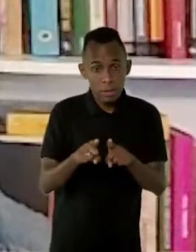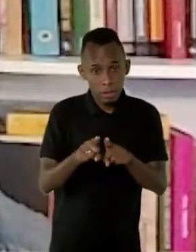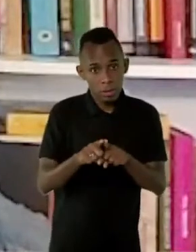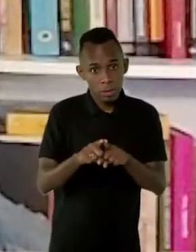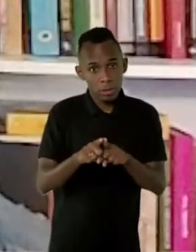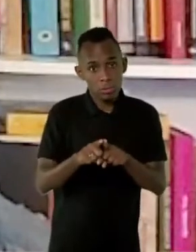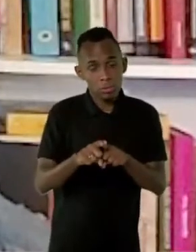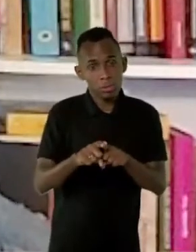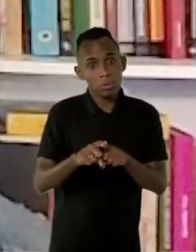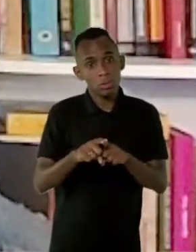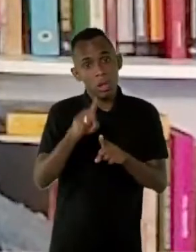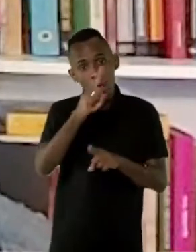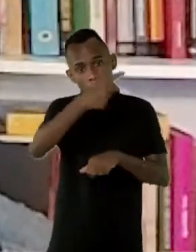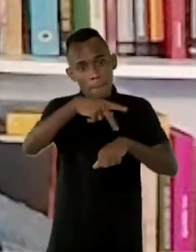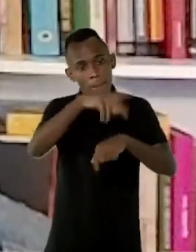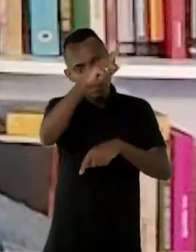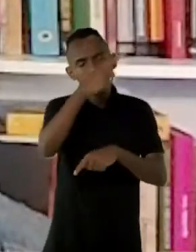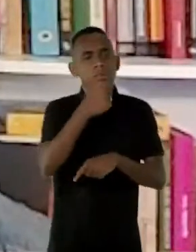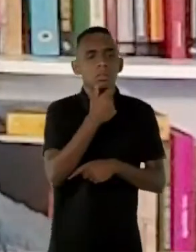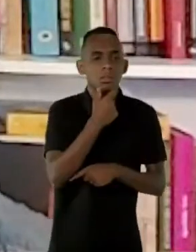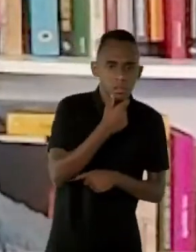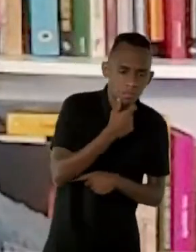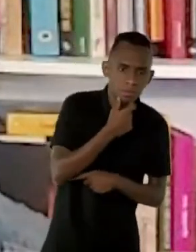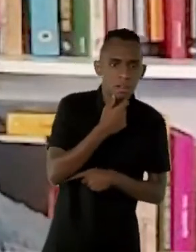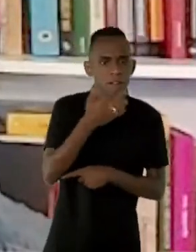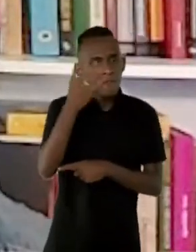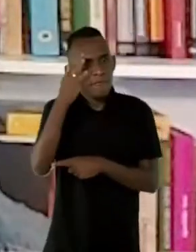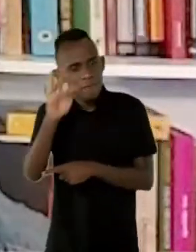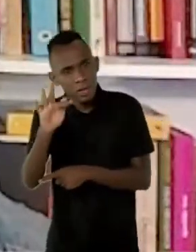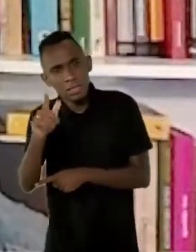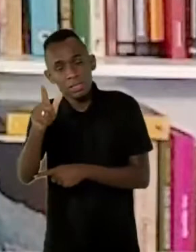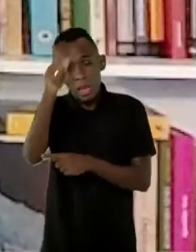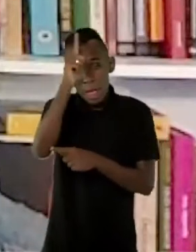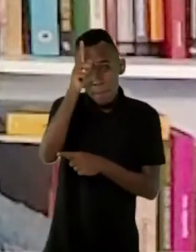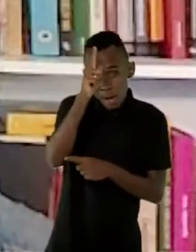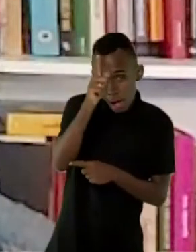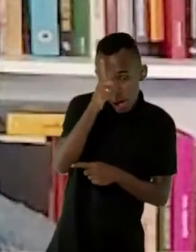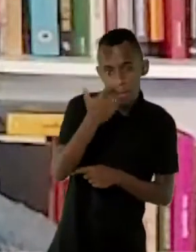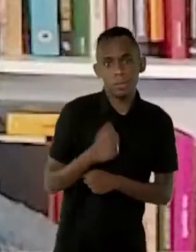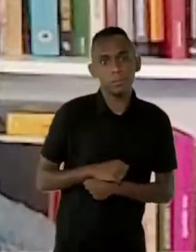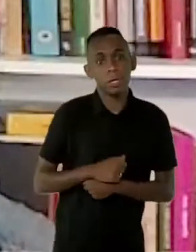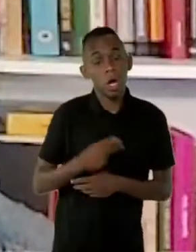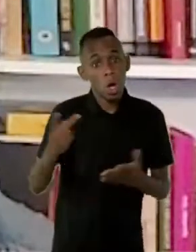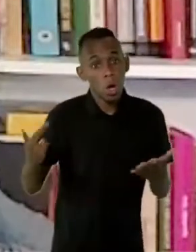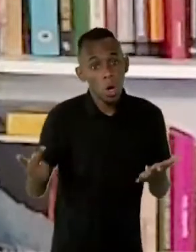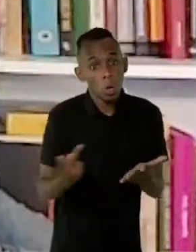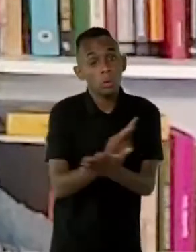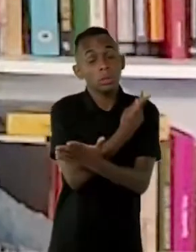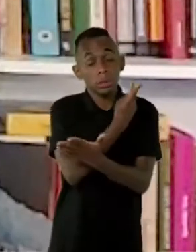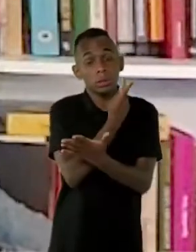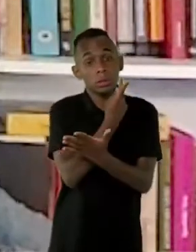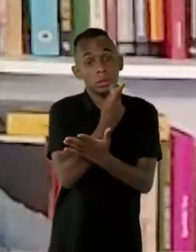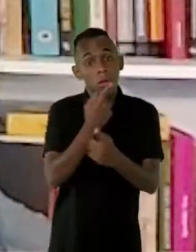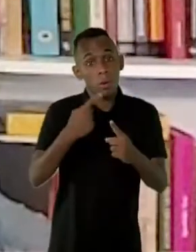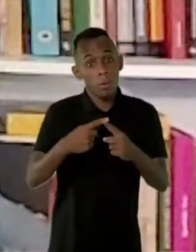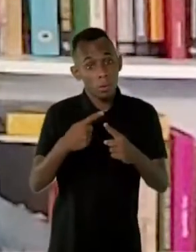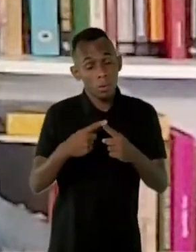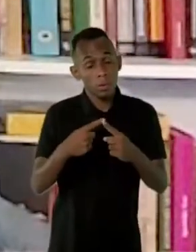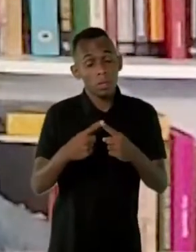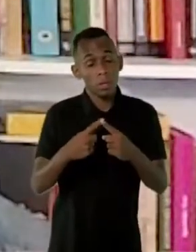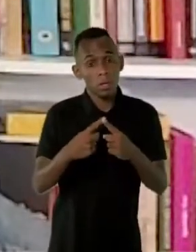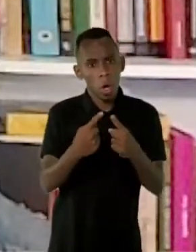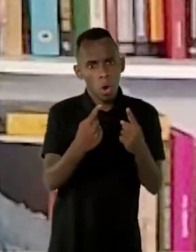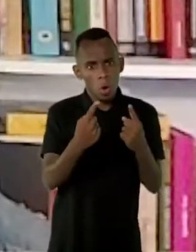nos Estados Unidos, na França, na Alemanha. Eu estou falando aconteceu assim porque as cifras são muito